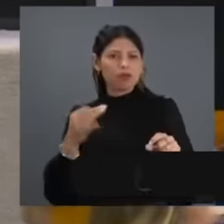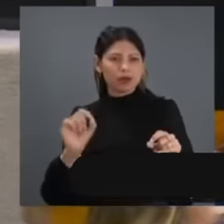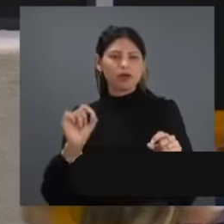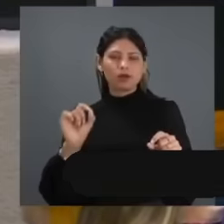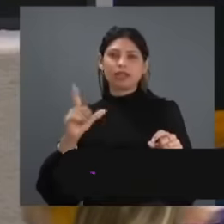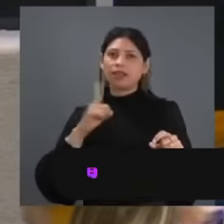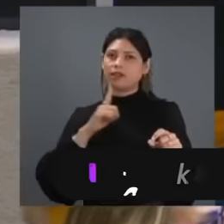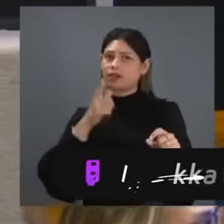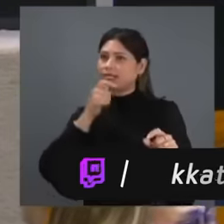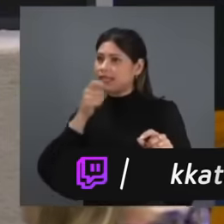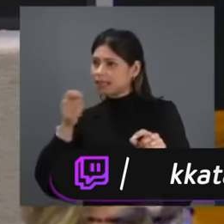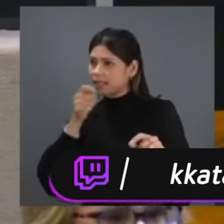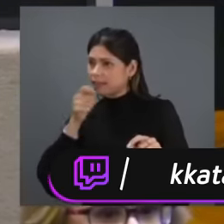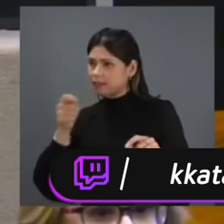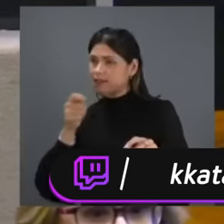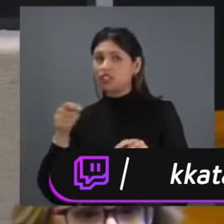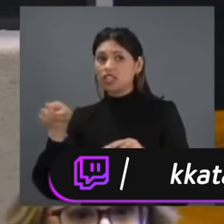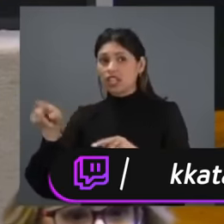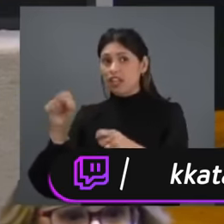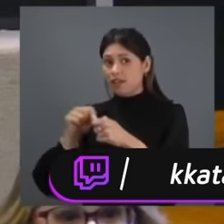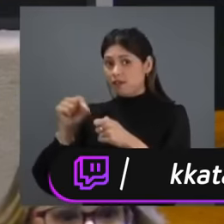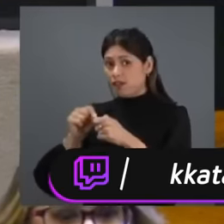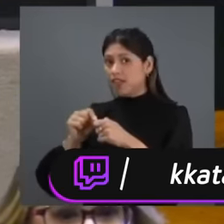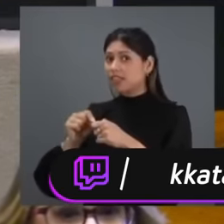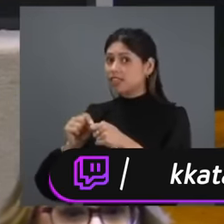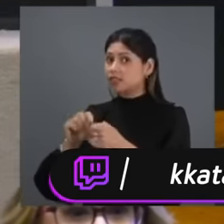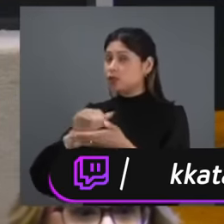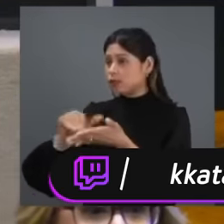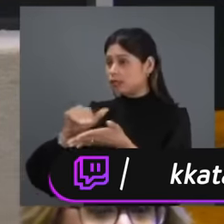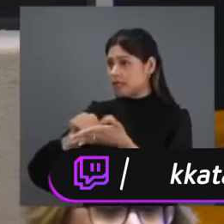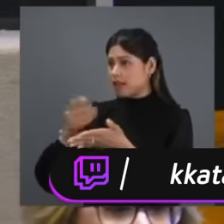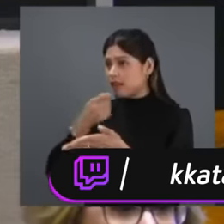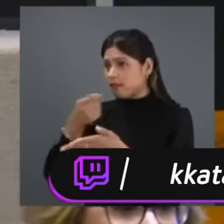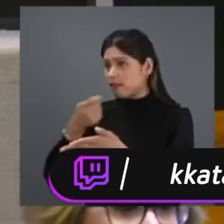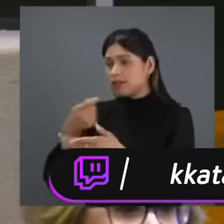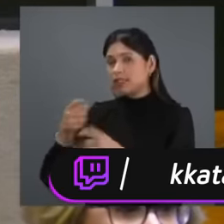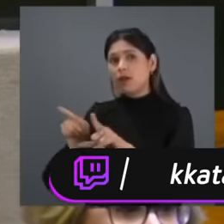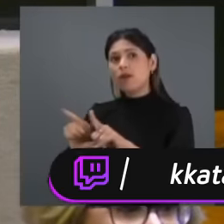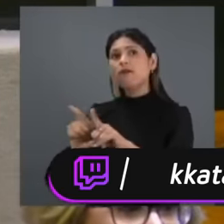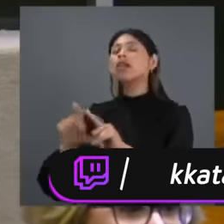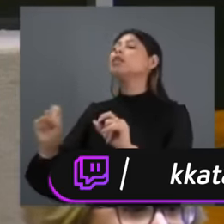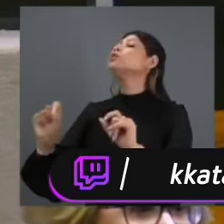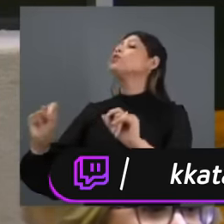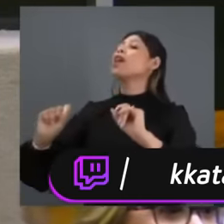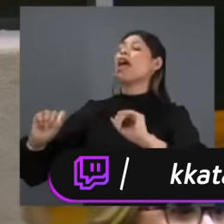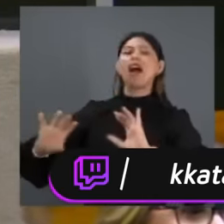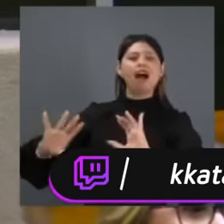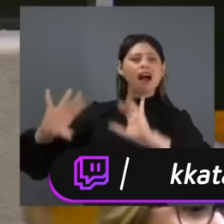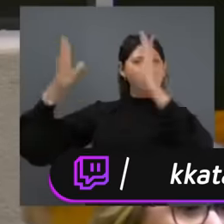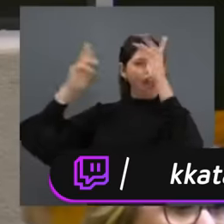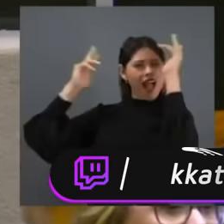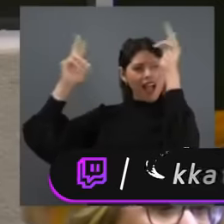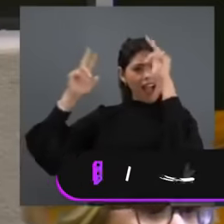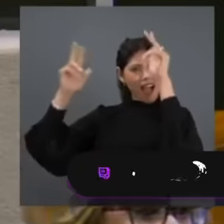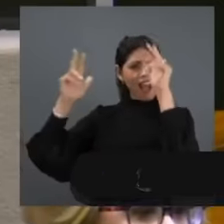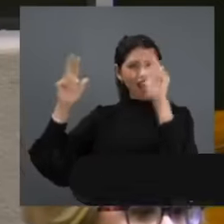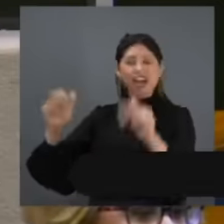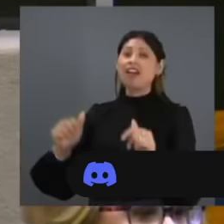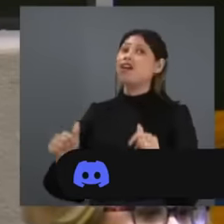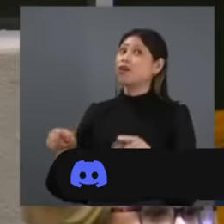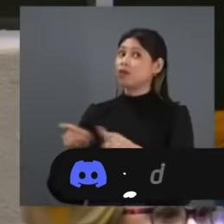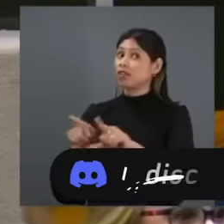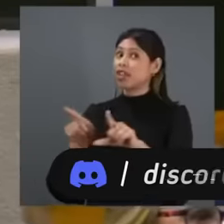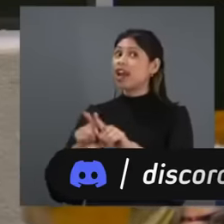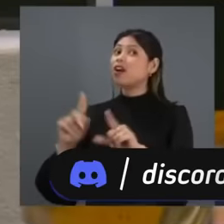entrevista que vi o nosso secretário Derrite recentemente, foi comemorada nos presídios a vitória do presidente Lula. Não à